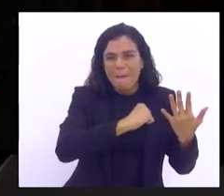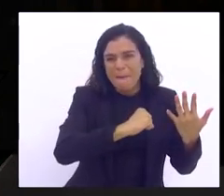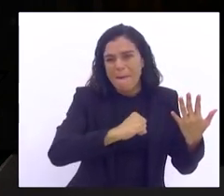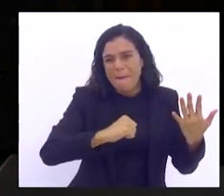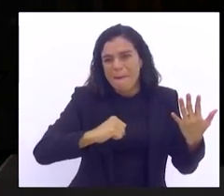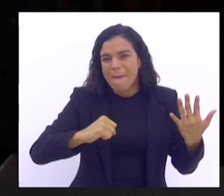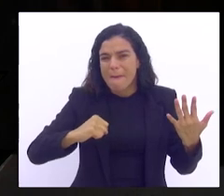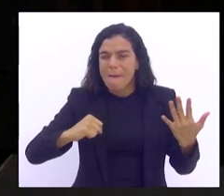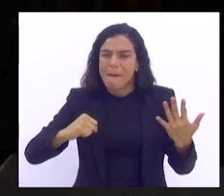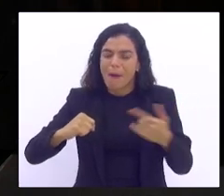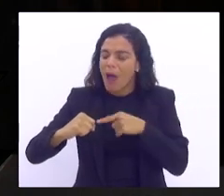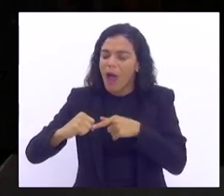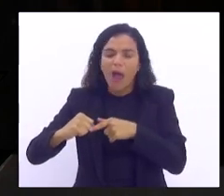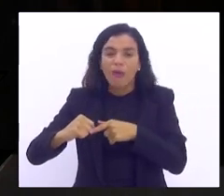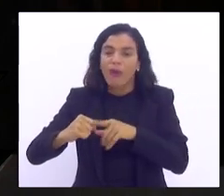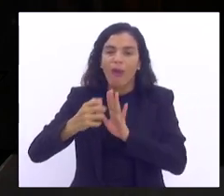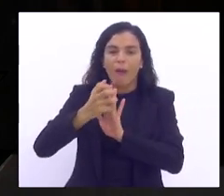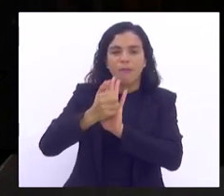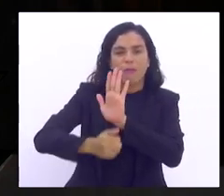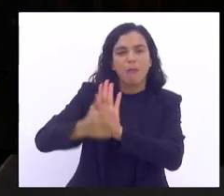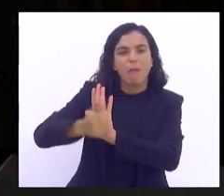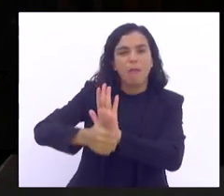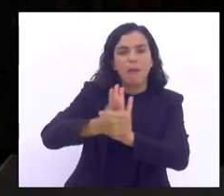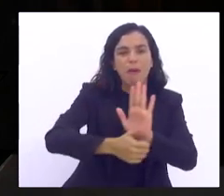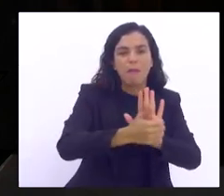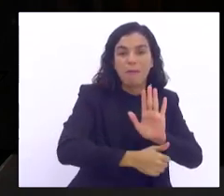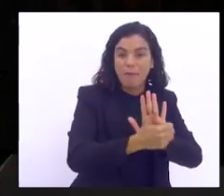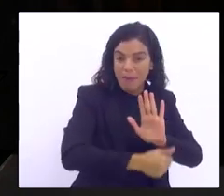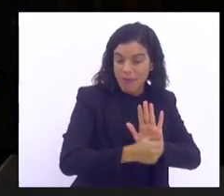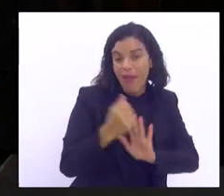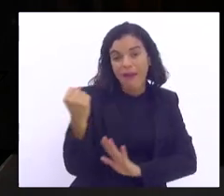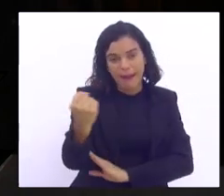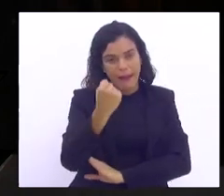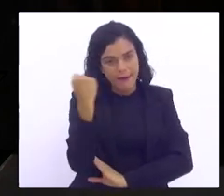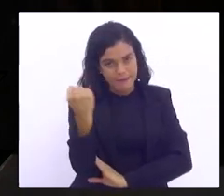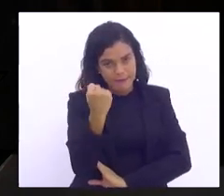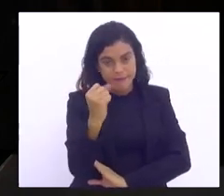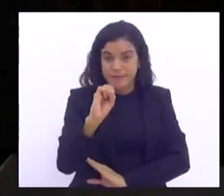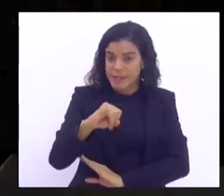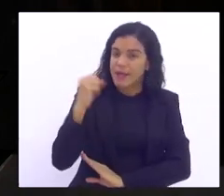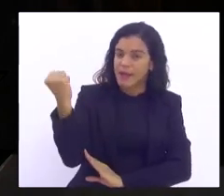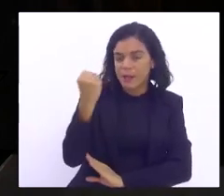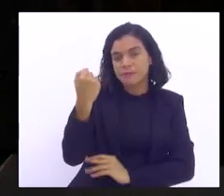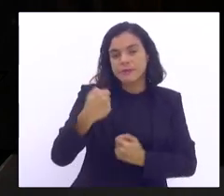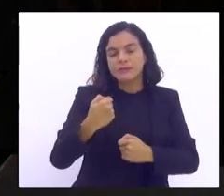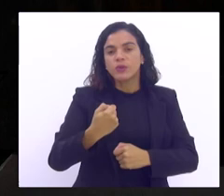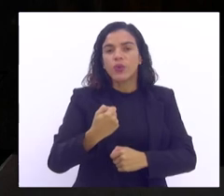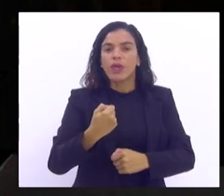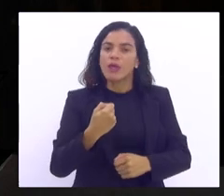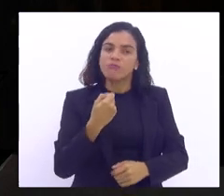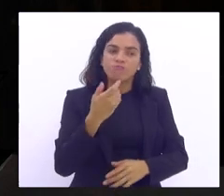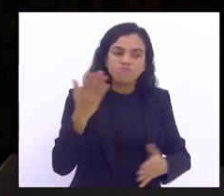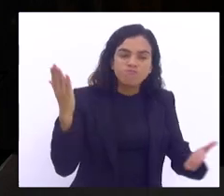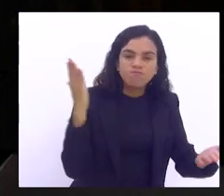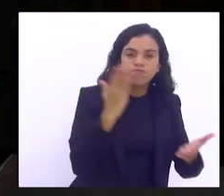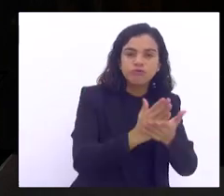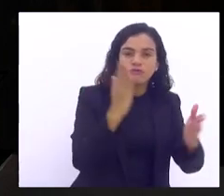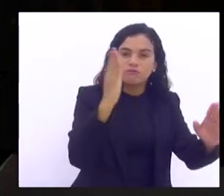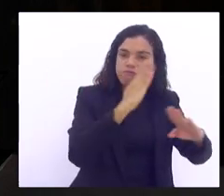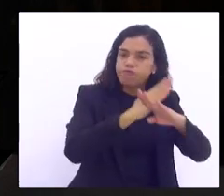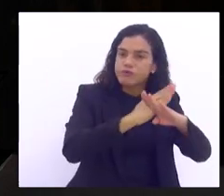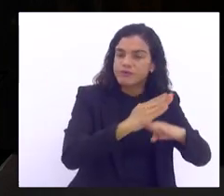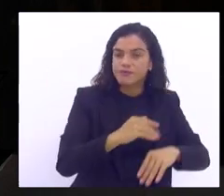toda veemência, porque é algo muito grave. E se é algo grave, precisa ser combatido com toda a nossa força. Até